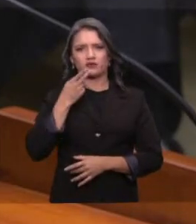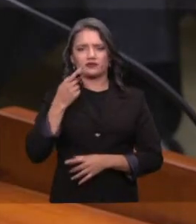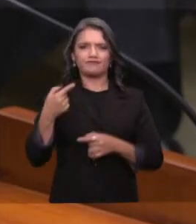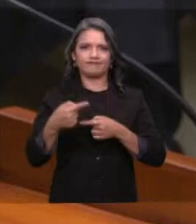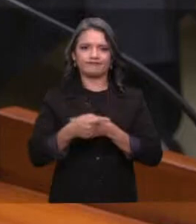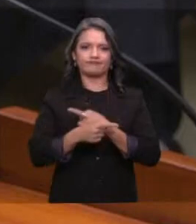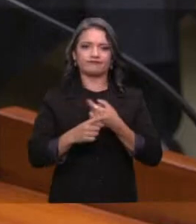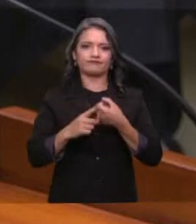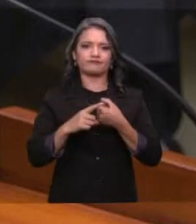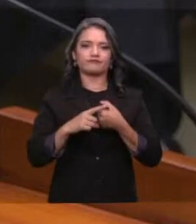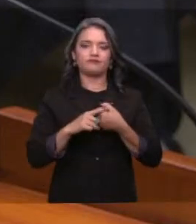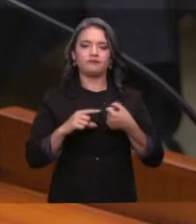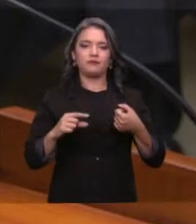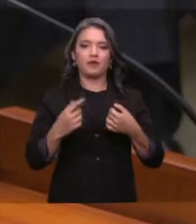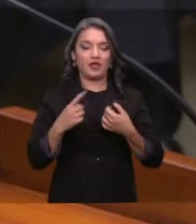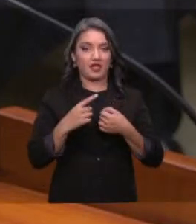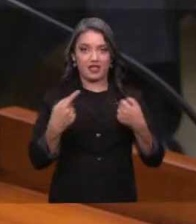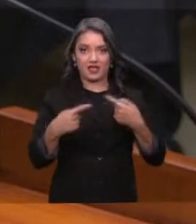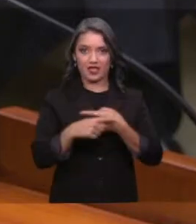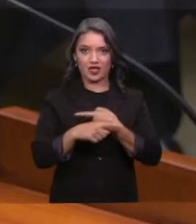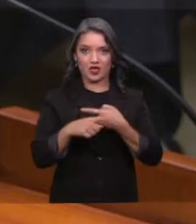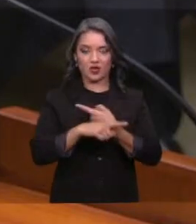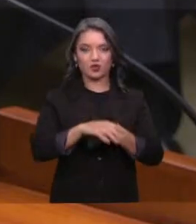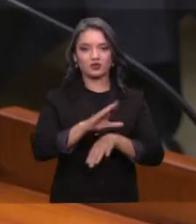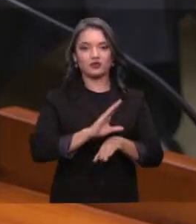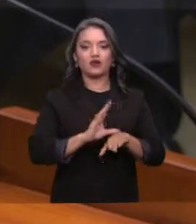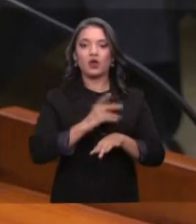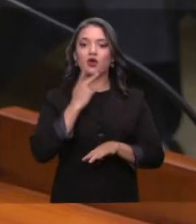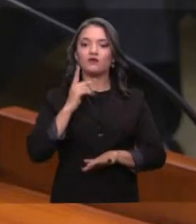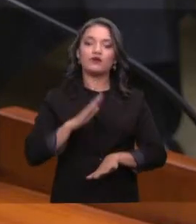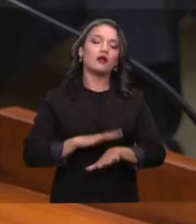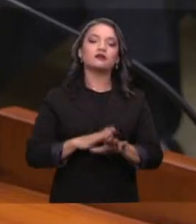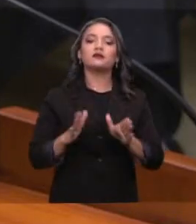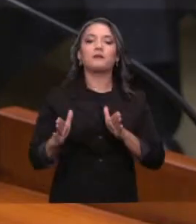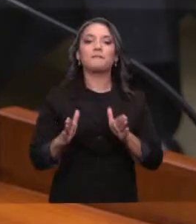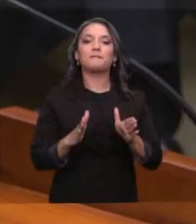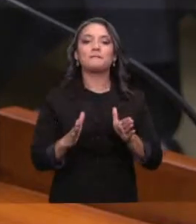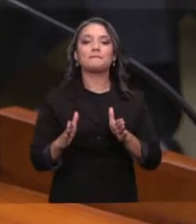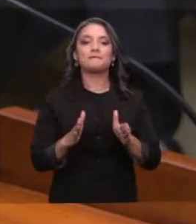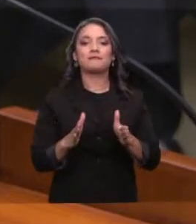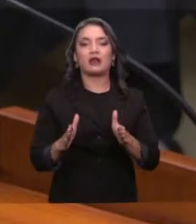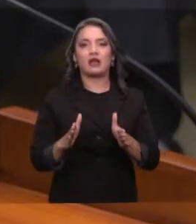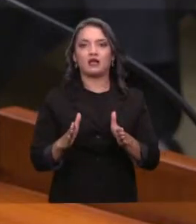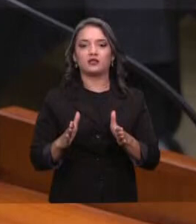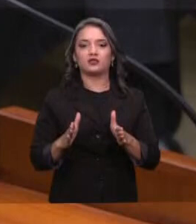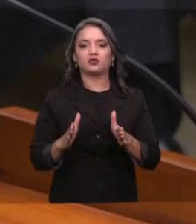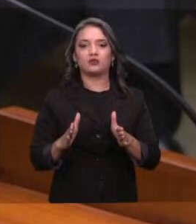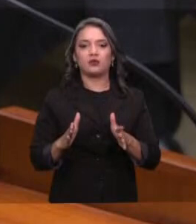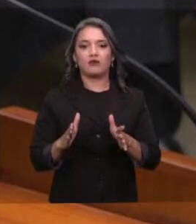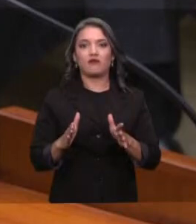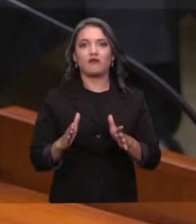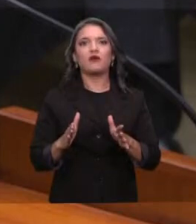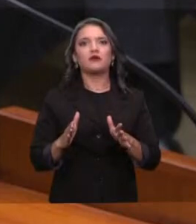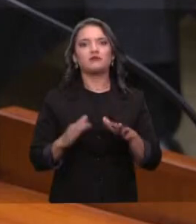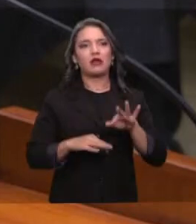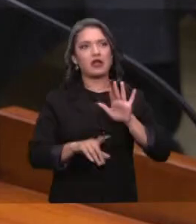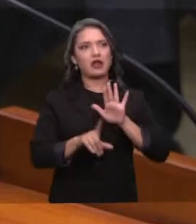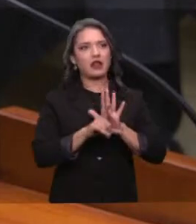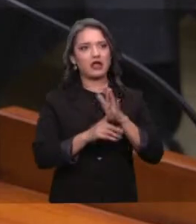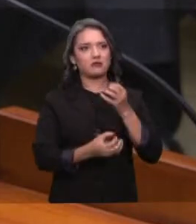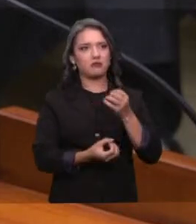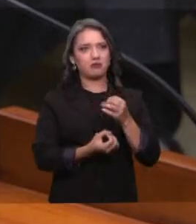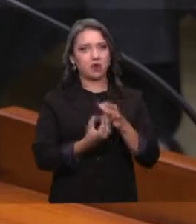diz do prazo em que o juiz de garantia, não havendo juiz de